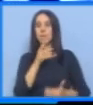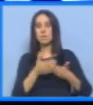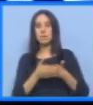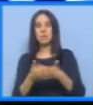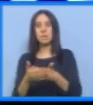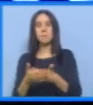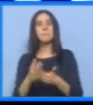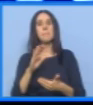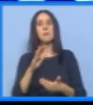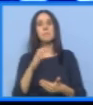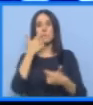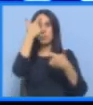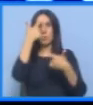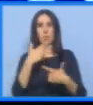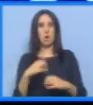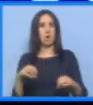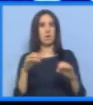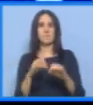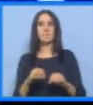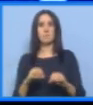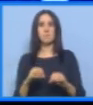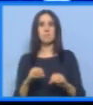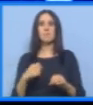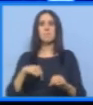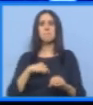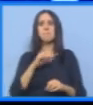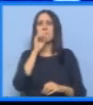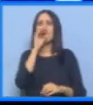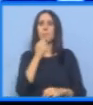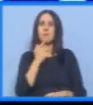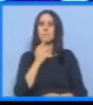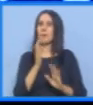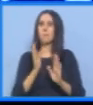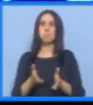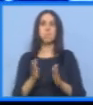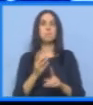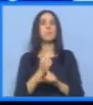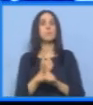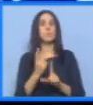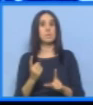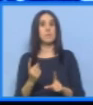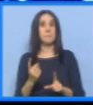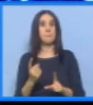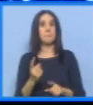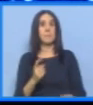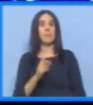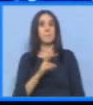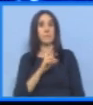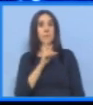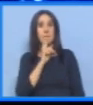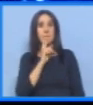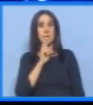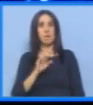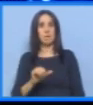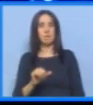mas também não surpreende, nem nos devemos admirar assim tanto, porque a causa de Fátima centrou-se